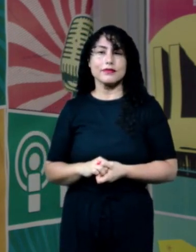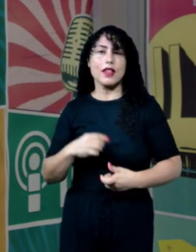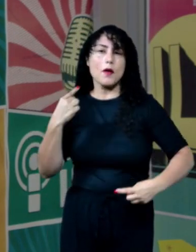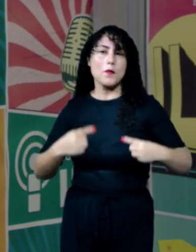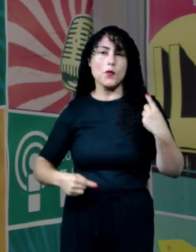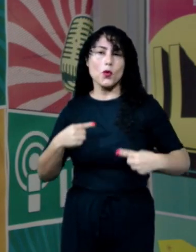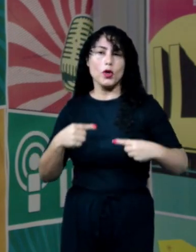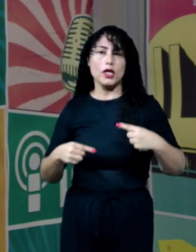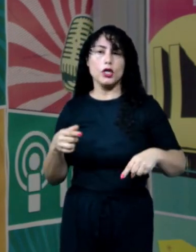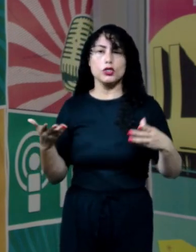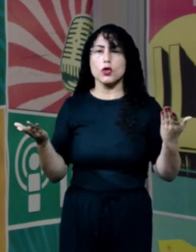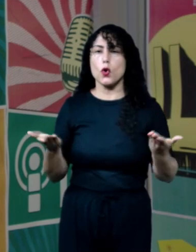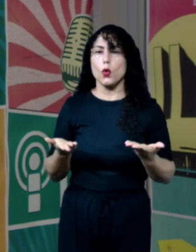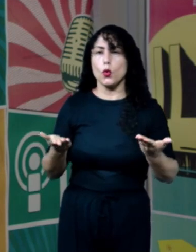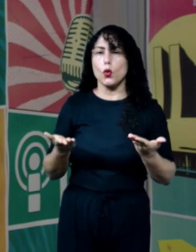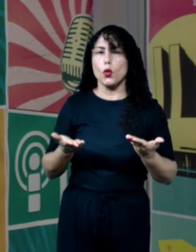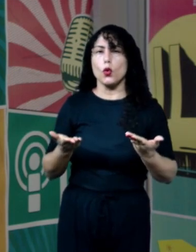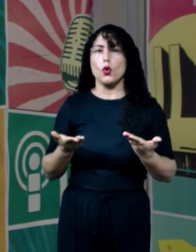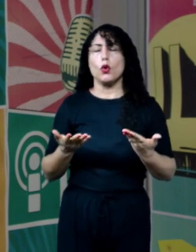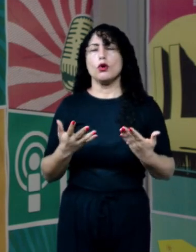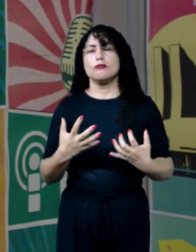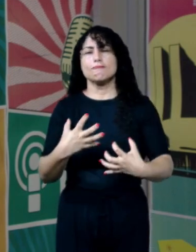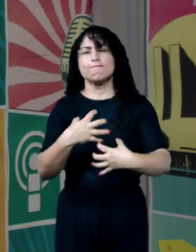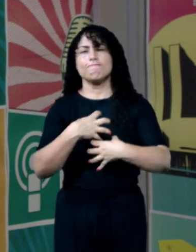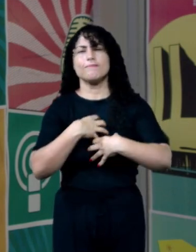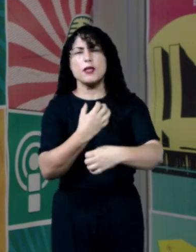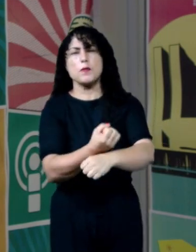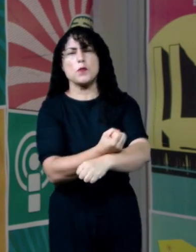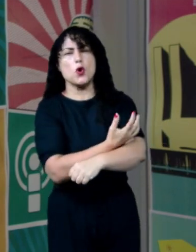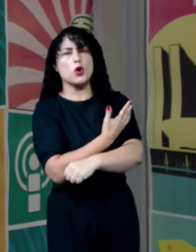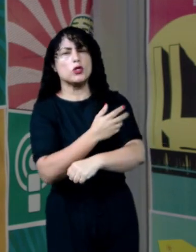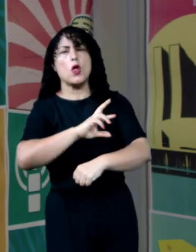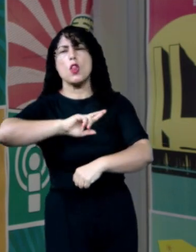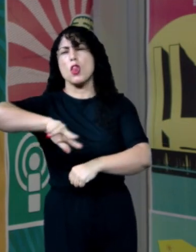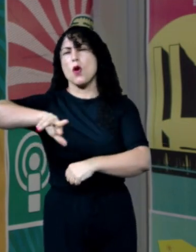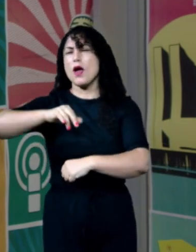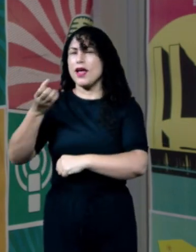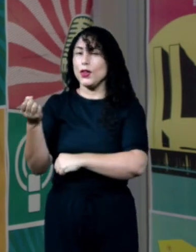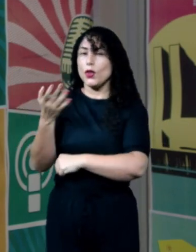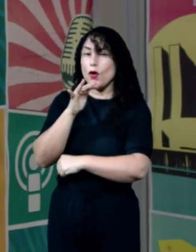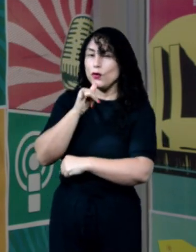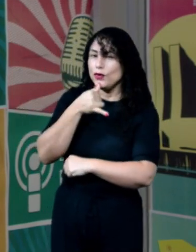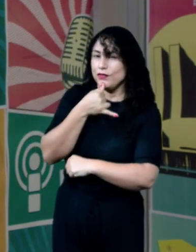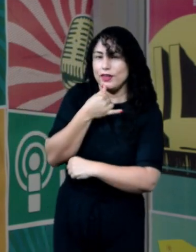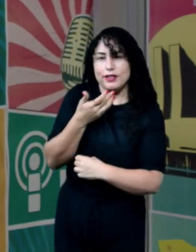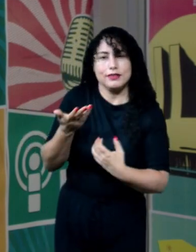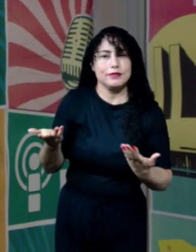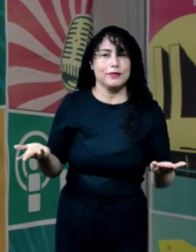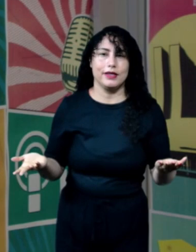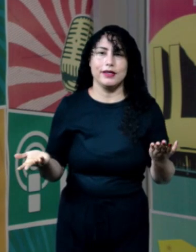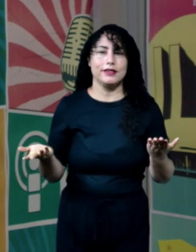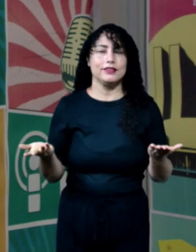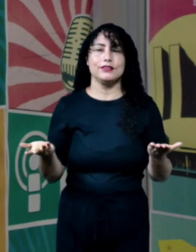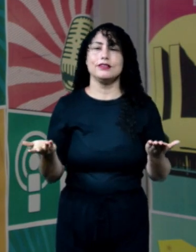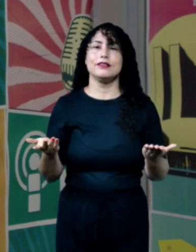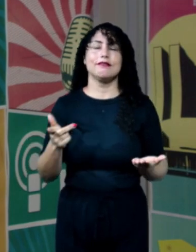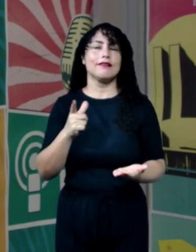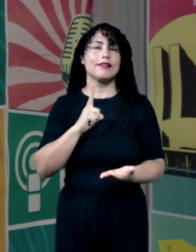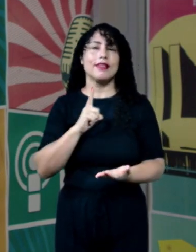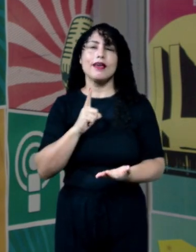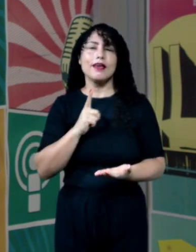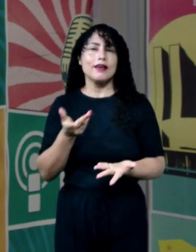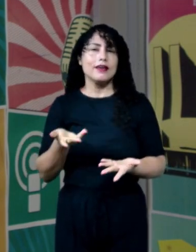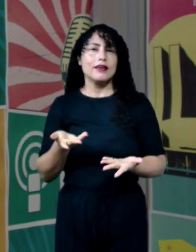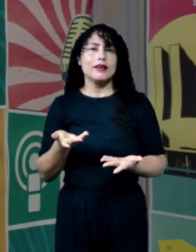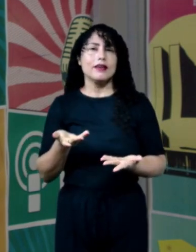política hoje como apelo às emoções, né? Não é algo novo. Infelizmente, a gente tem